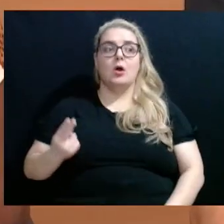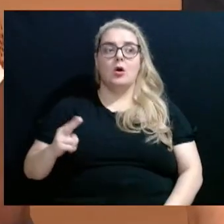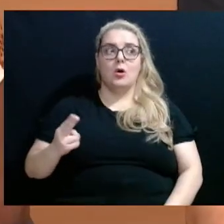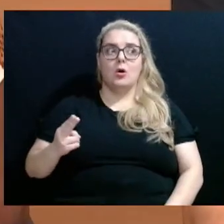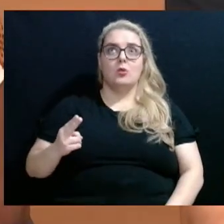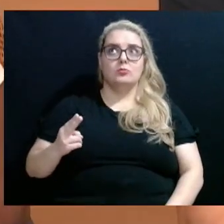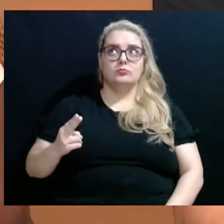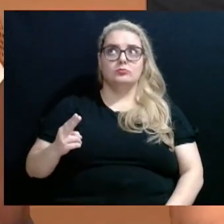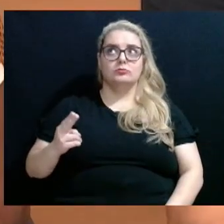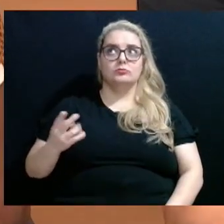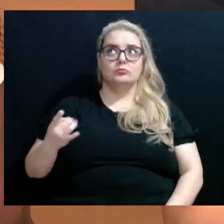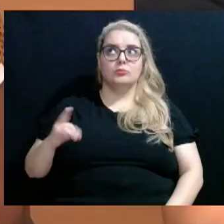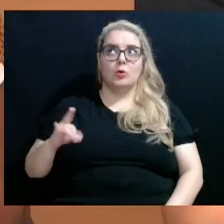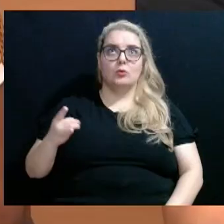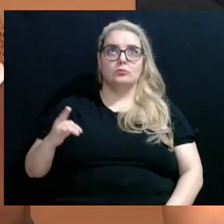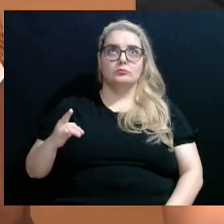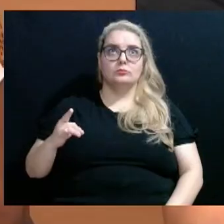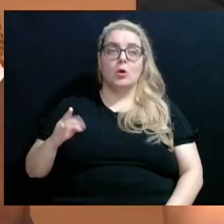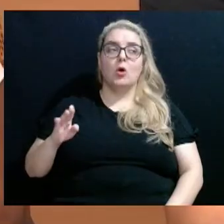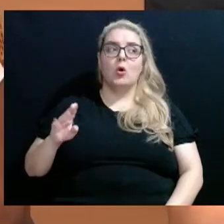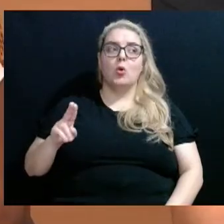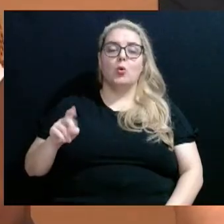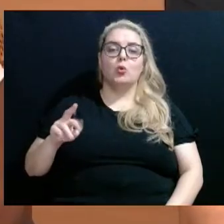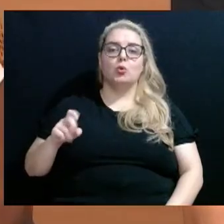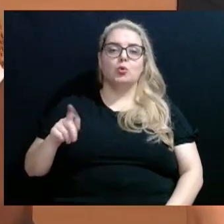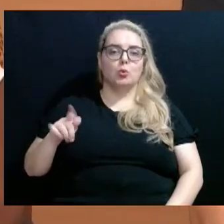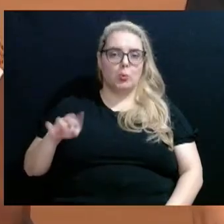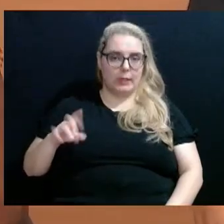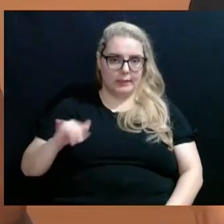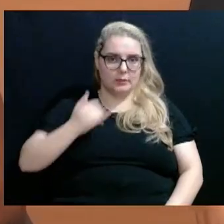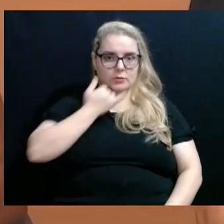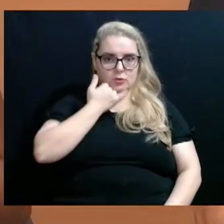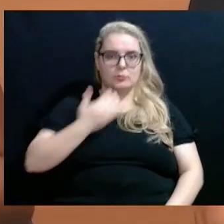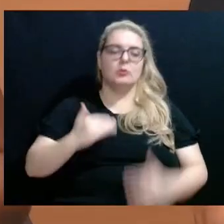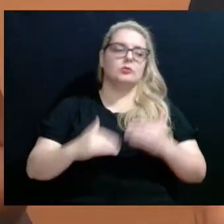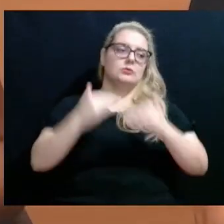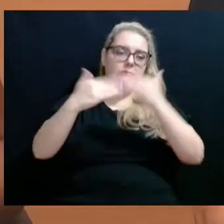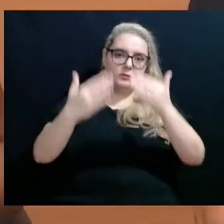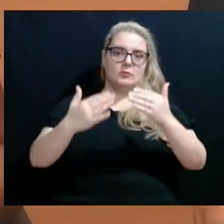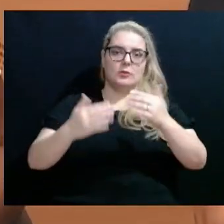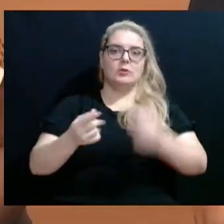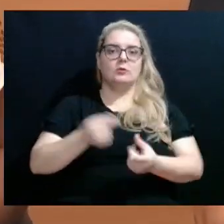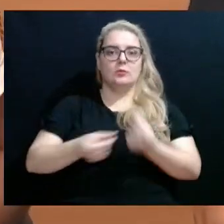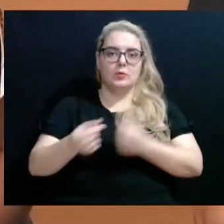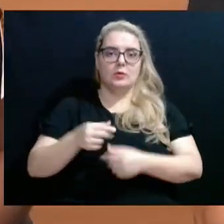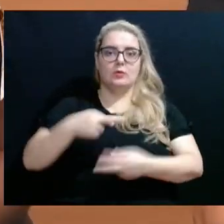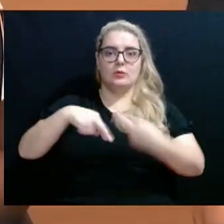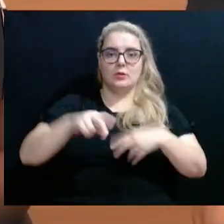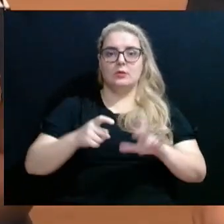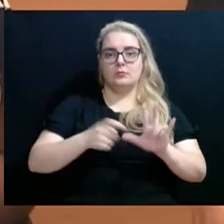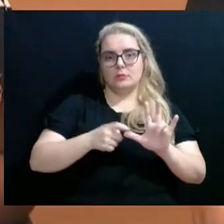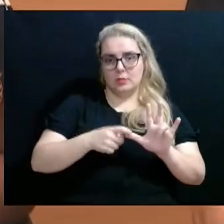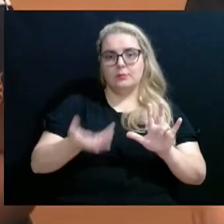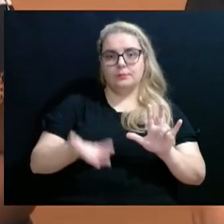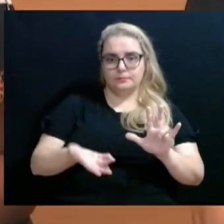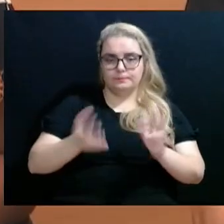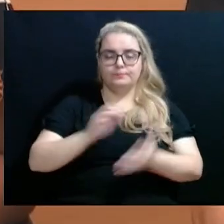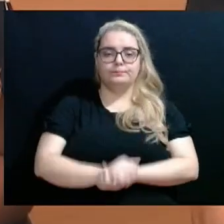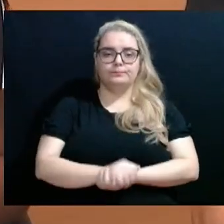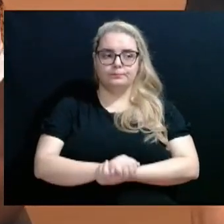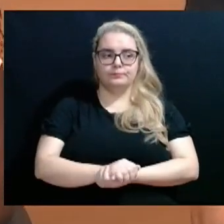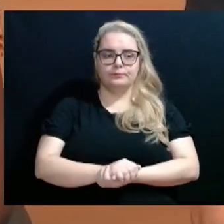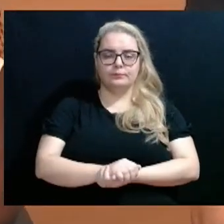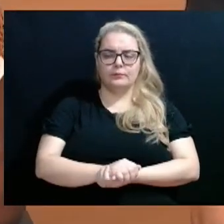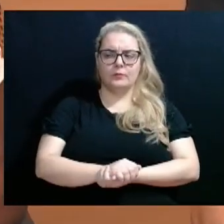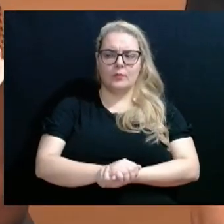na regulamentação quanto no desenvolvimento econômico ligado à cannabis, Então, eu acho